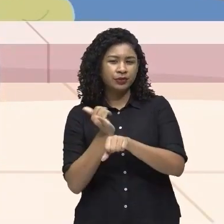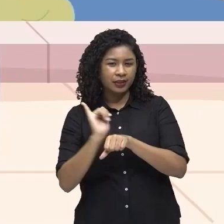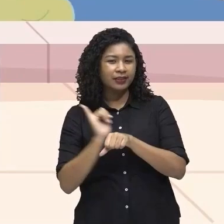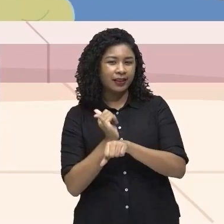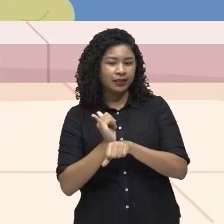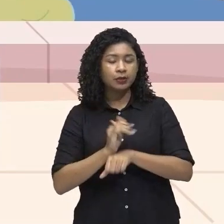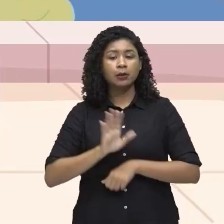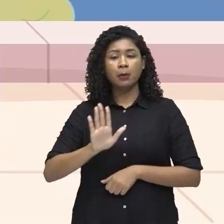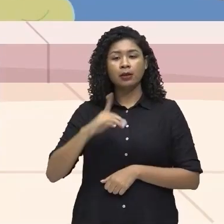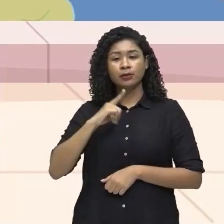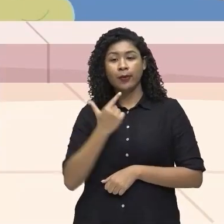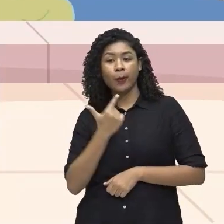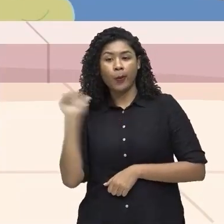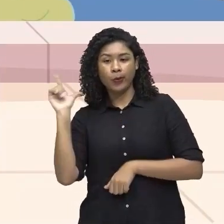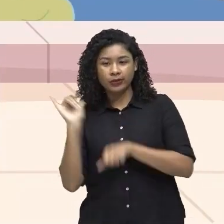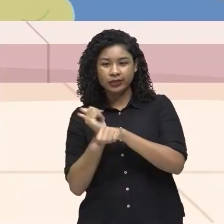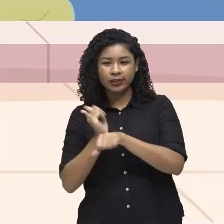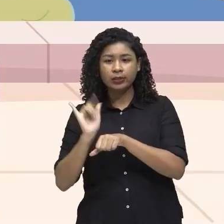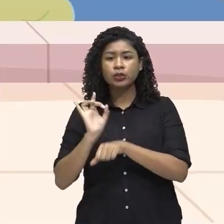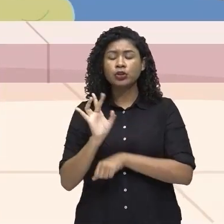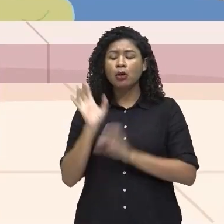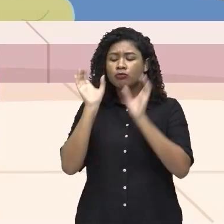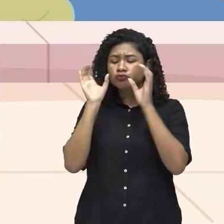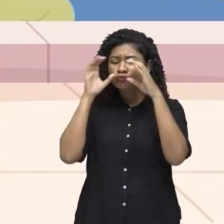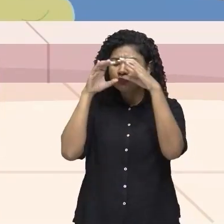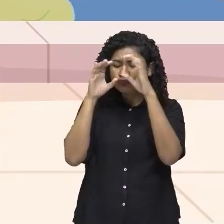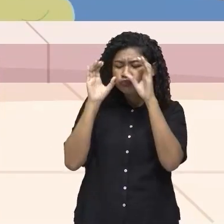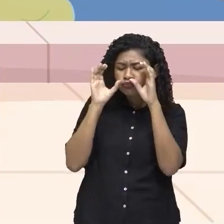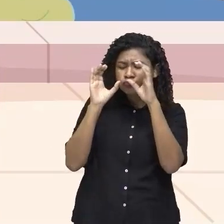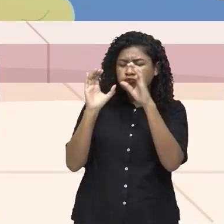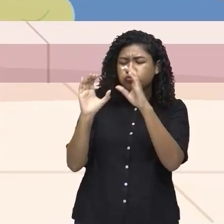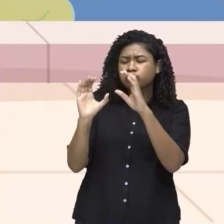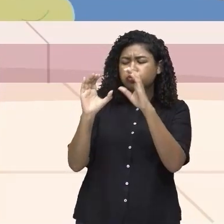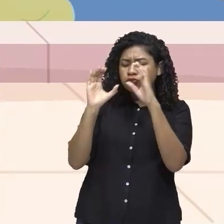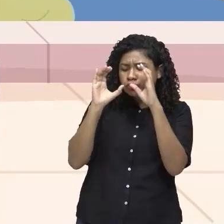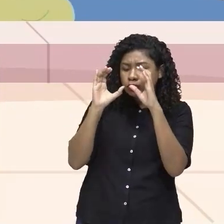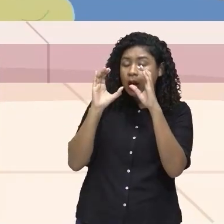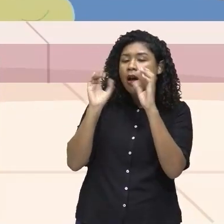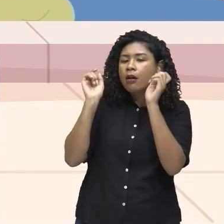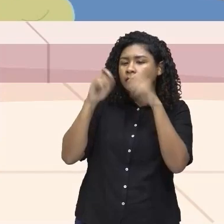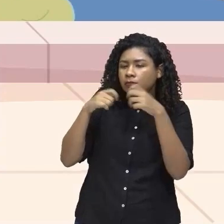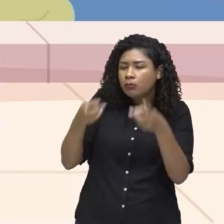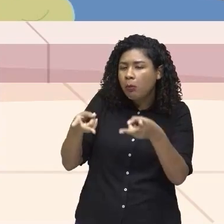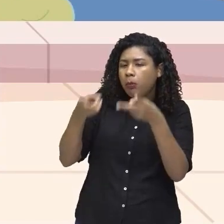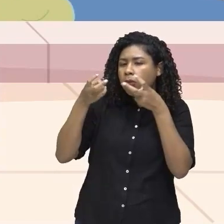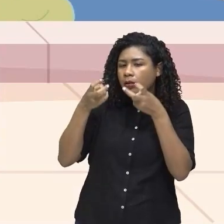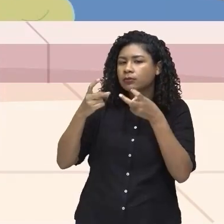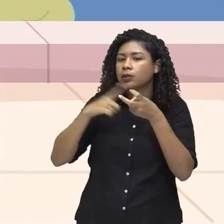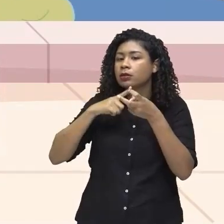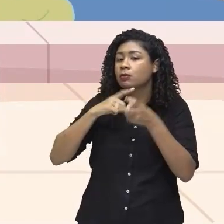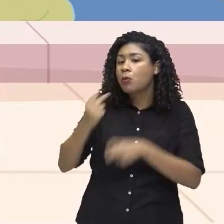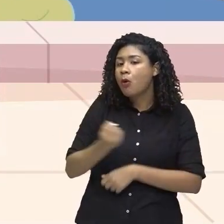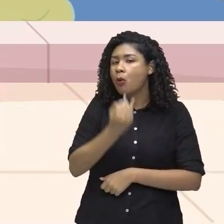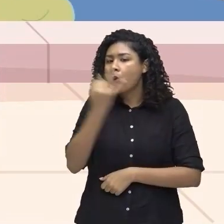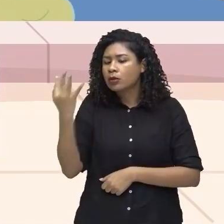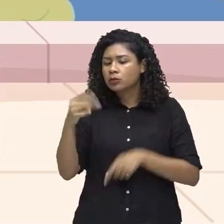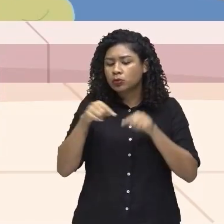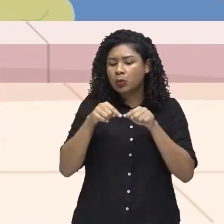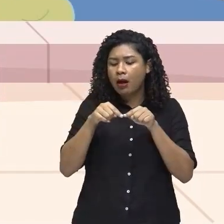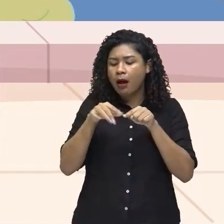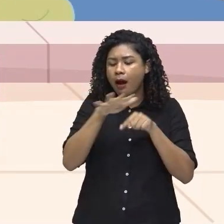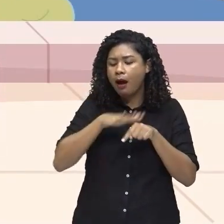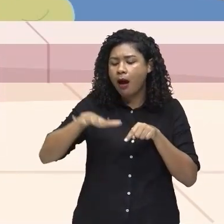ó. Daqui, ó, dessa distância, eu consigo estimar aqui uma quantidade dentro de uma área que eu posso